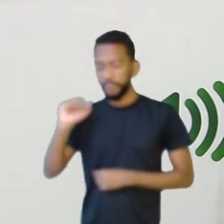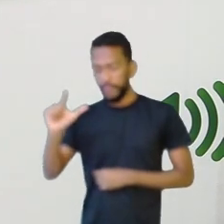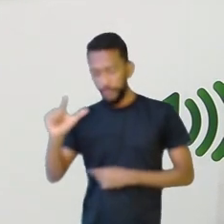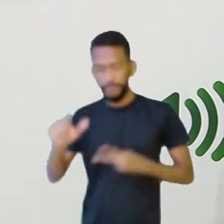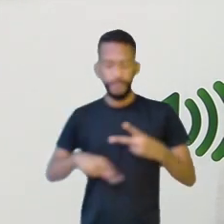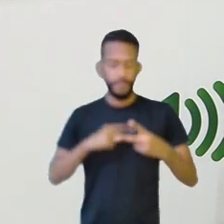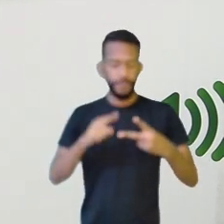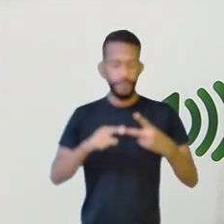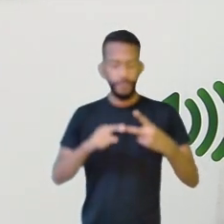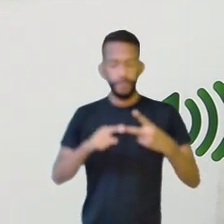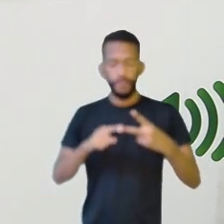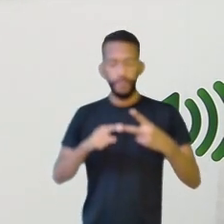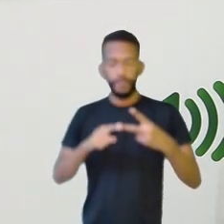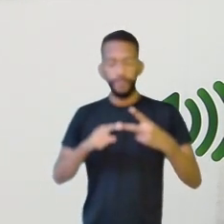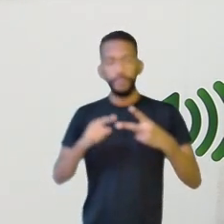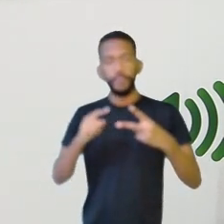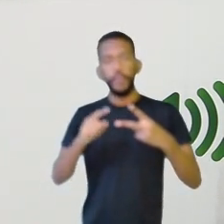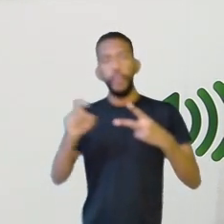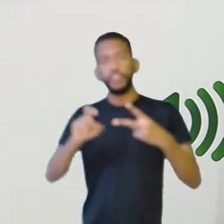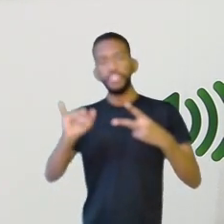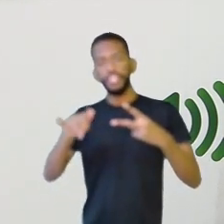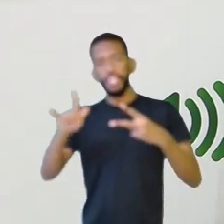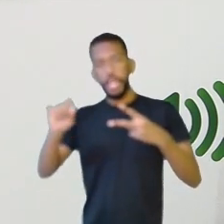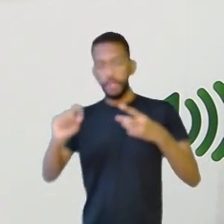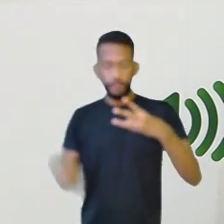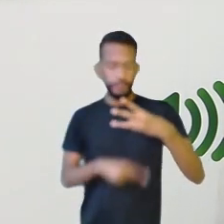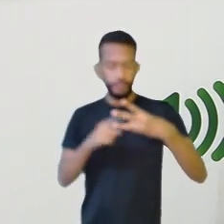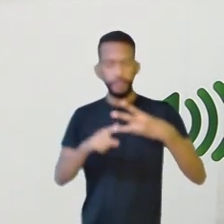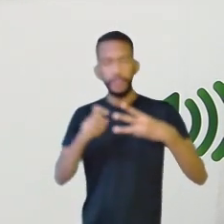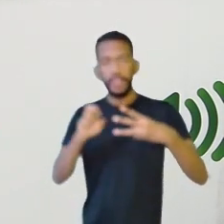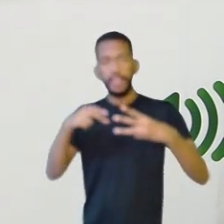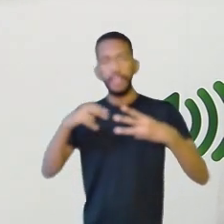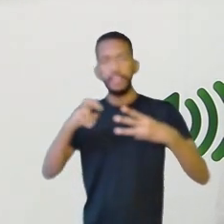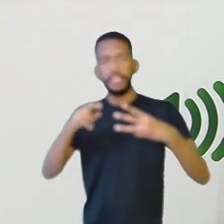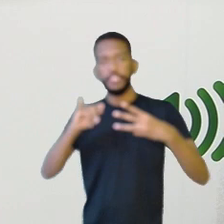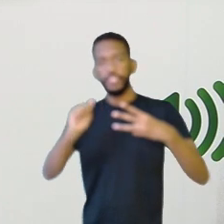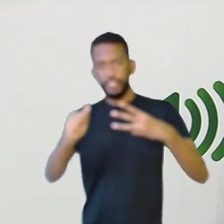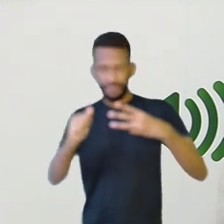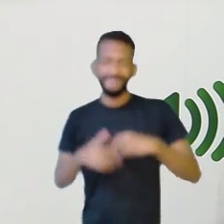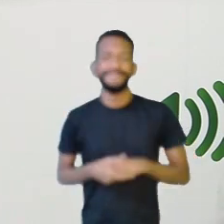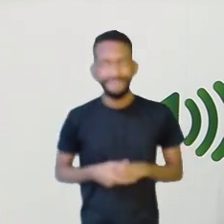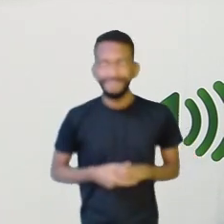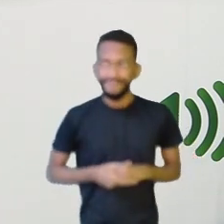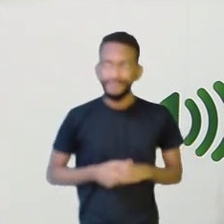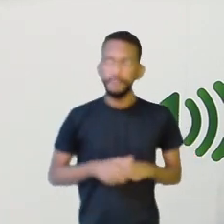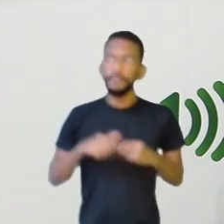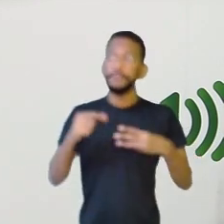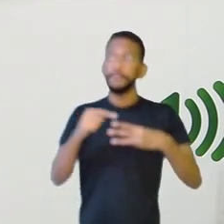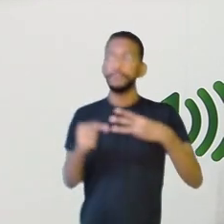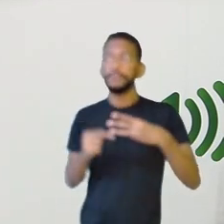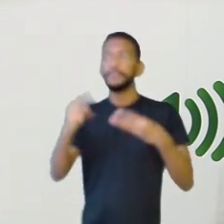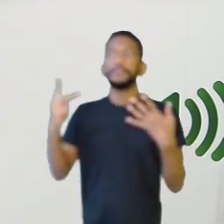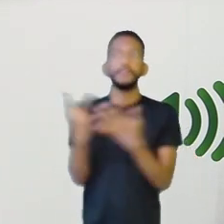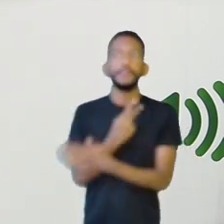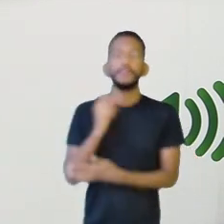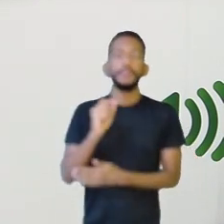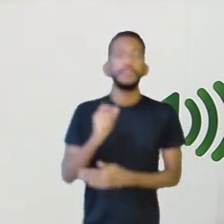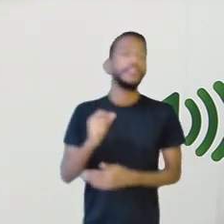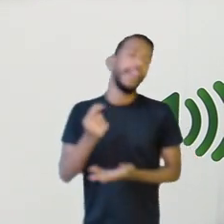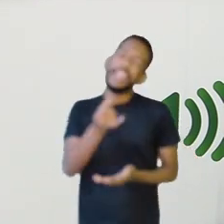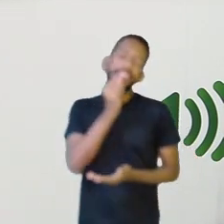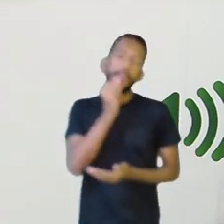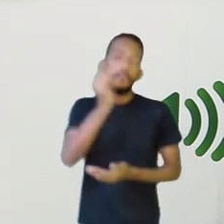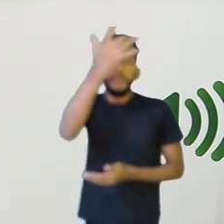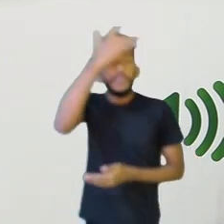e oxigênio. E isso acontece em várias situações do nosso cotidiano. Por exemplo, as pessoas gostam de fazer um churrasco,